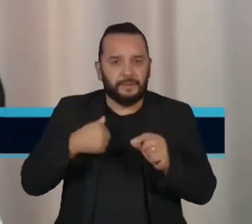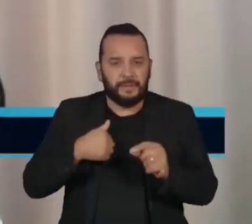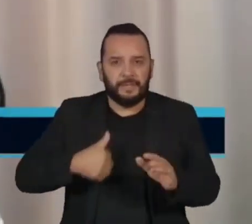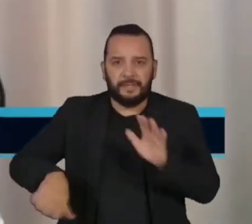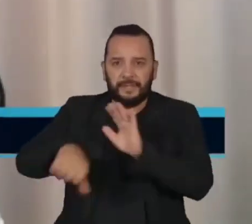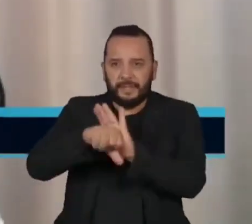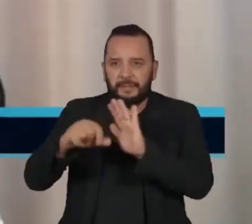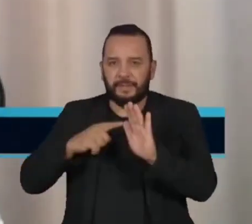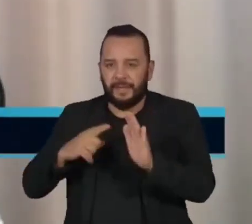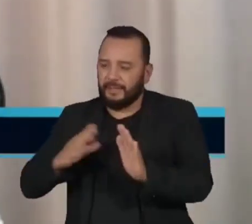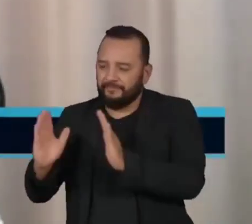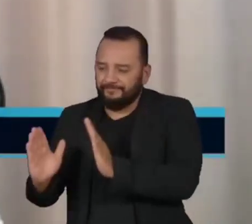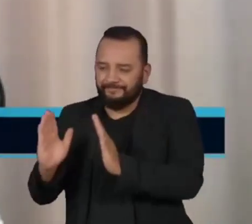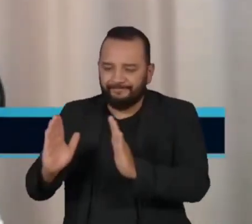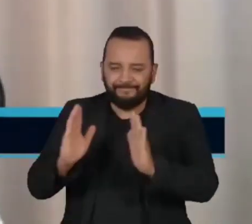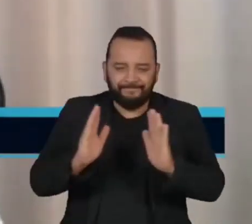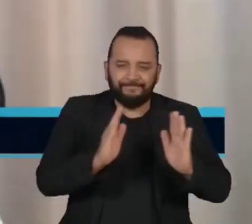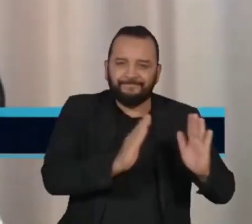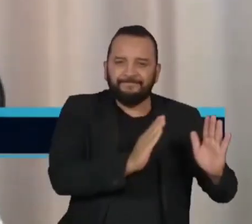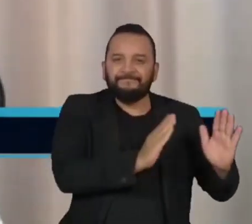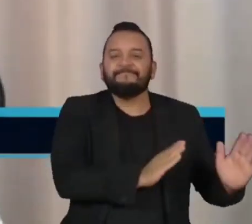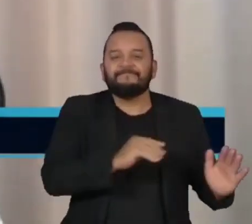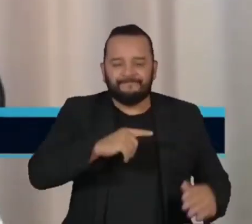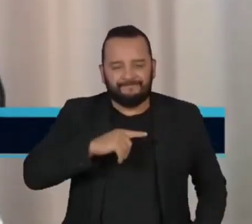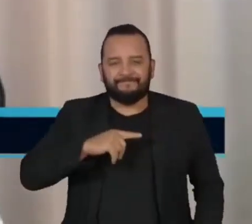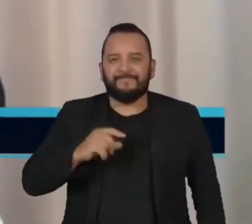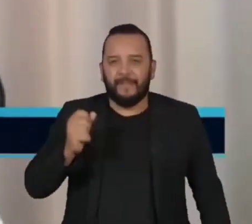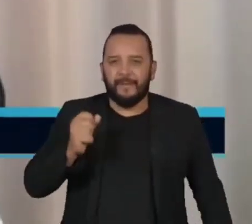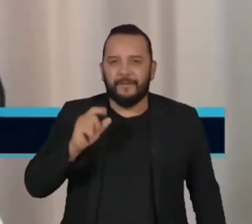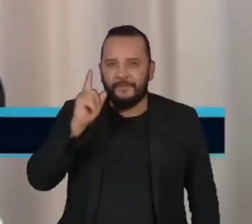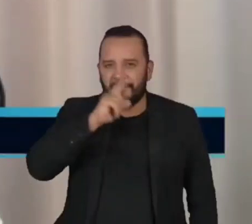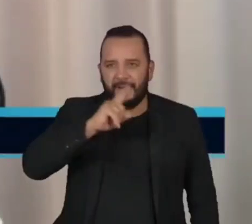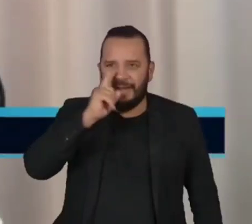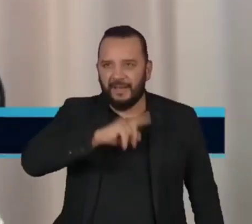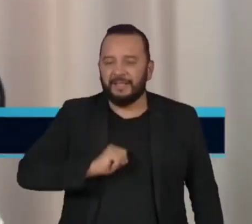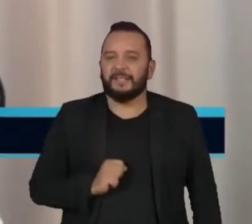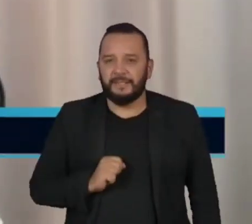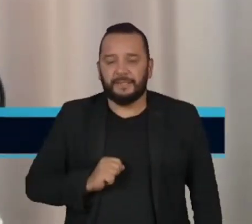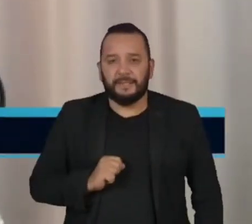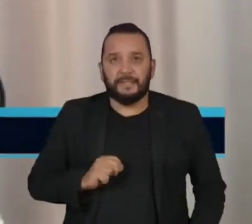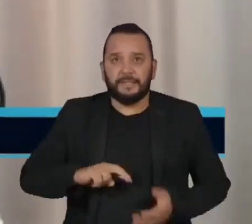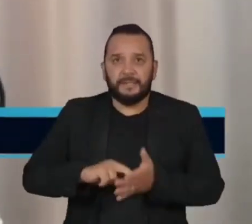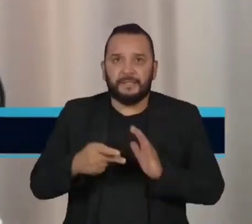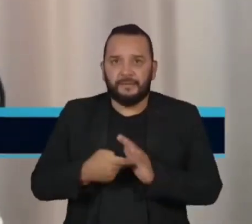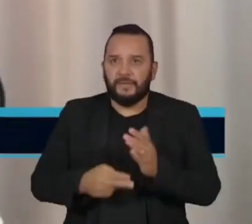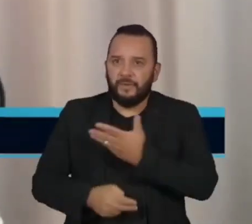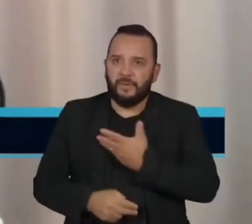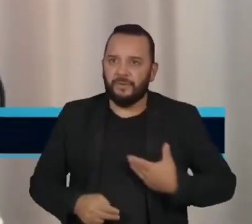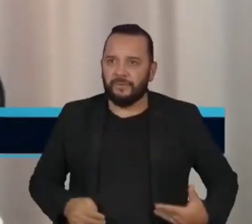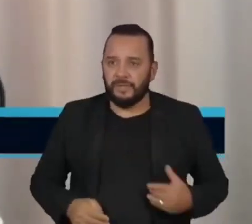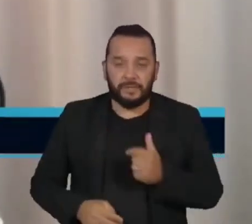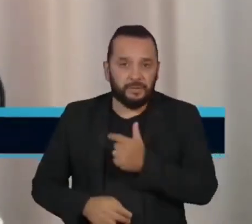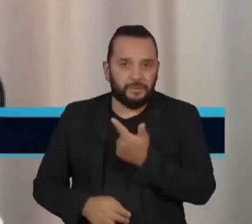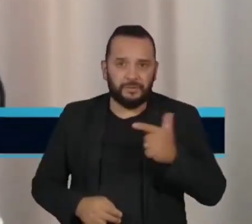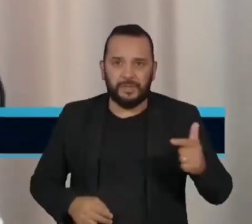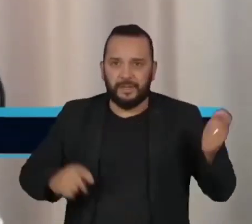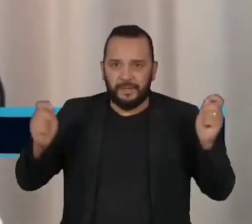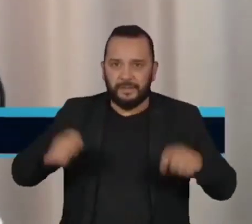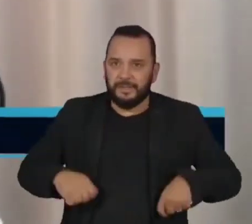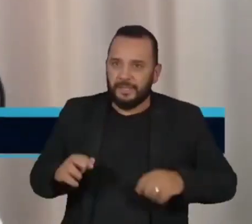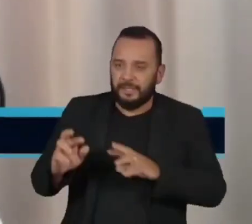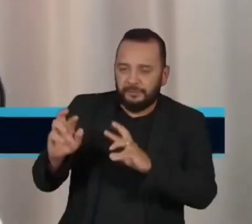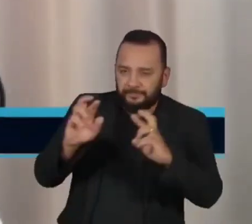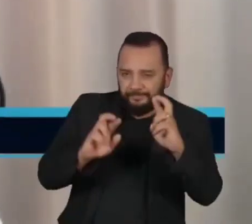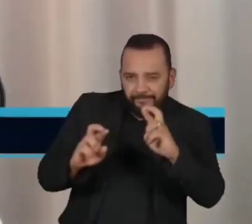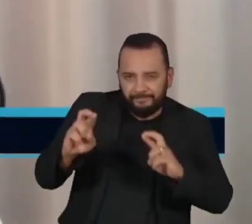clara. Alguns dos fatores que impulsionam isso é a baixa capacidade do Estado, e nesse caso da ANM,